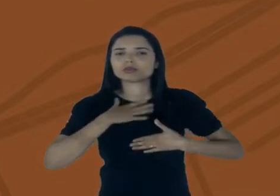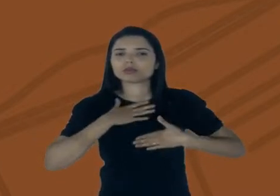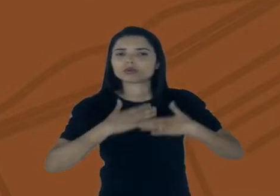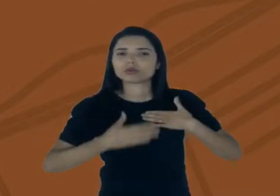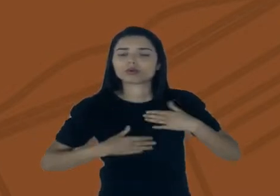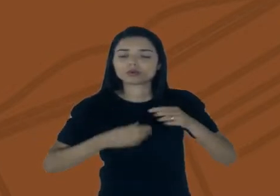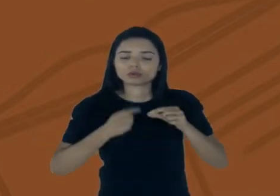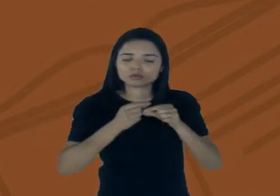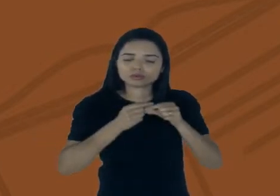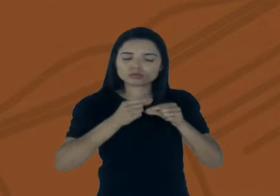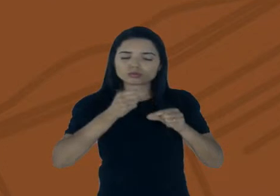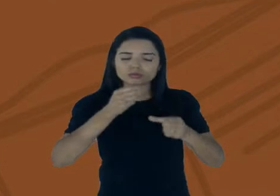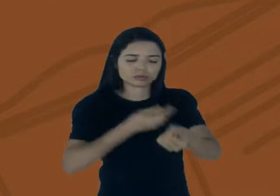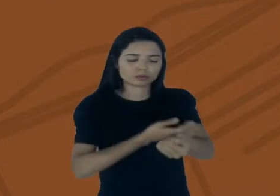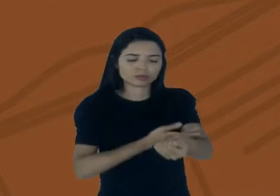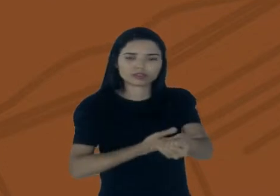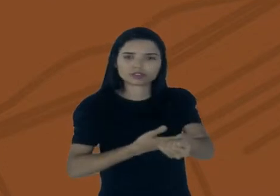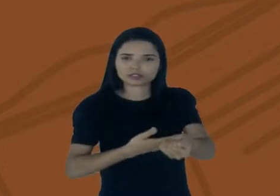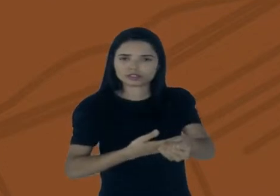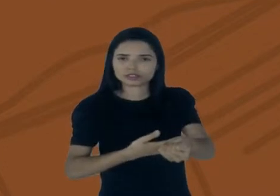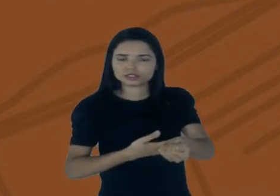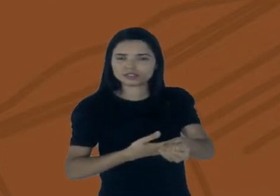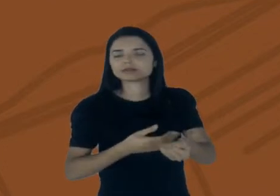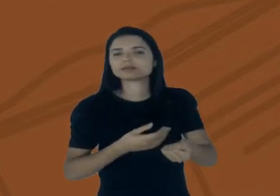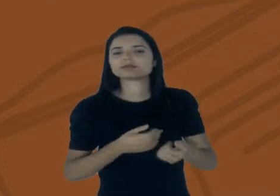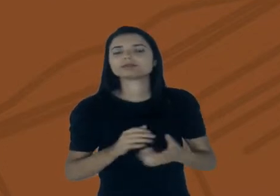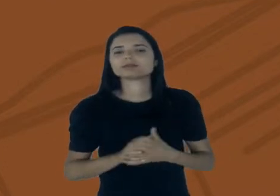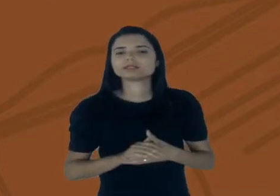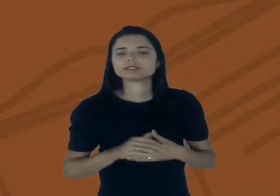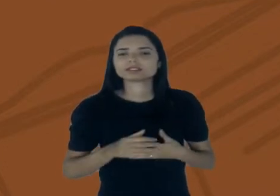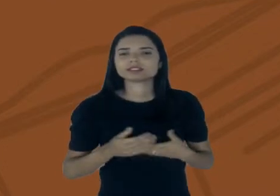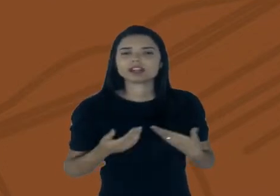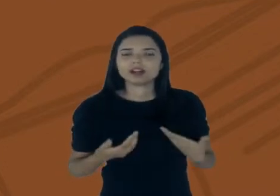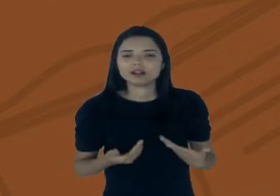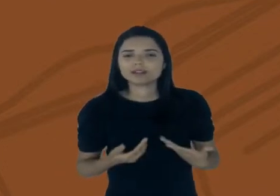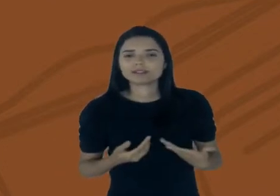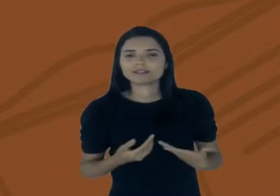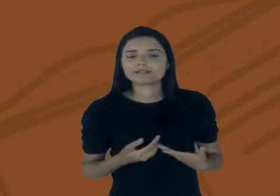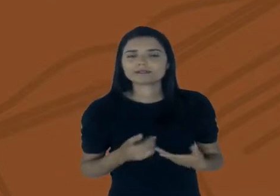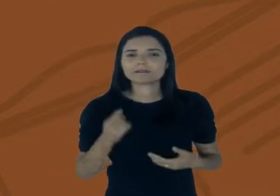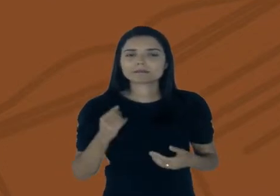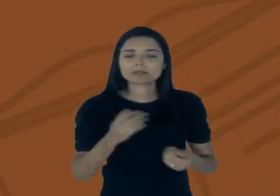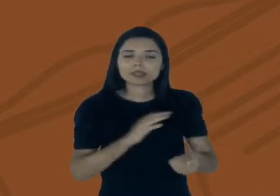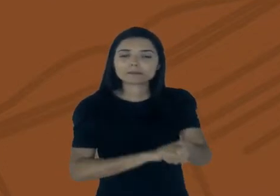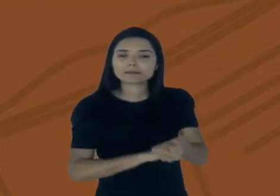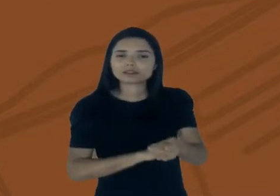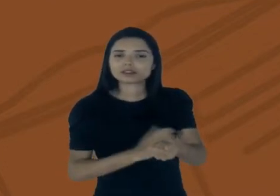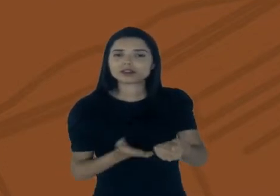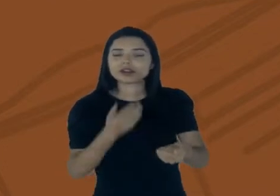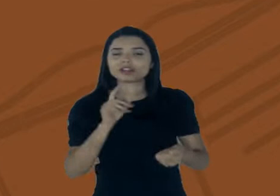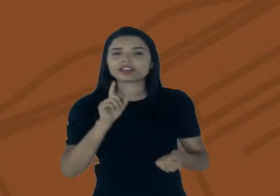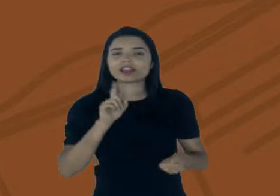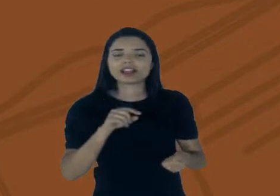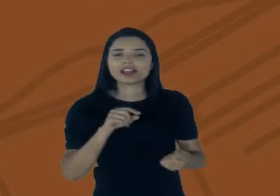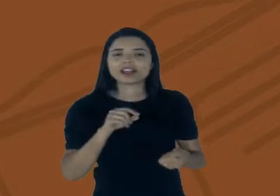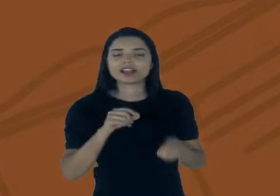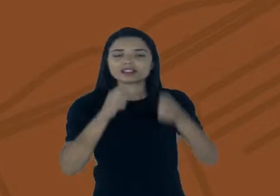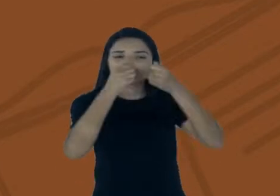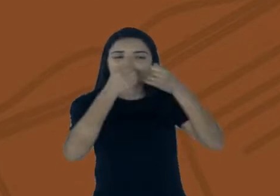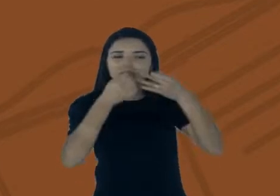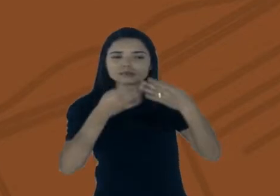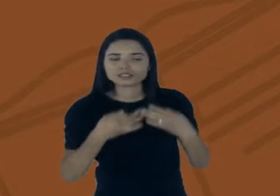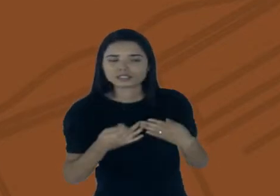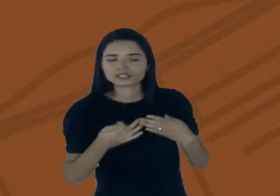vasos, né, das artérias. Normalmente, a hipertensão é definida como a